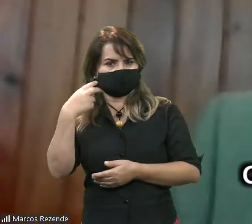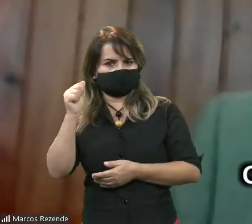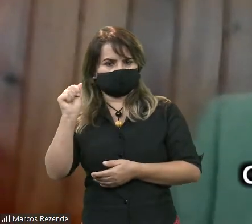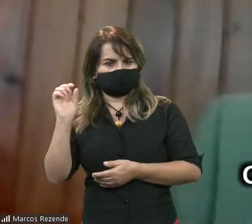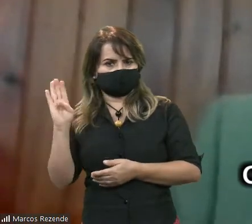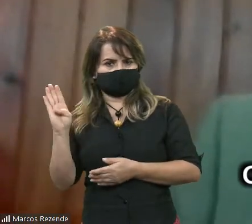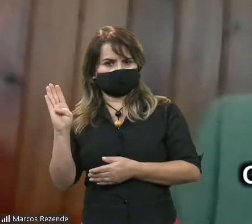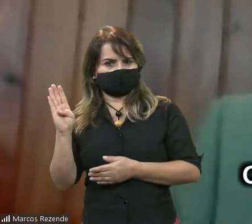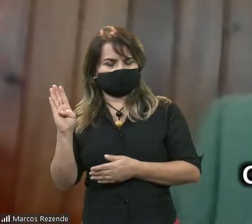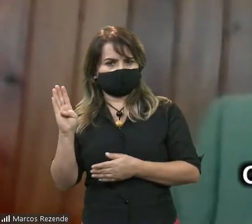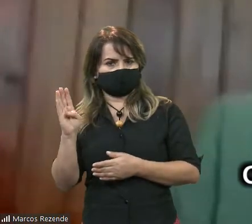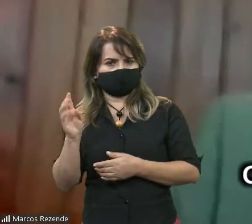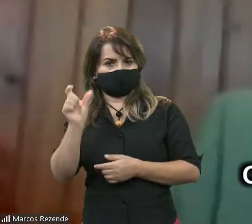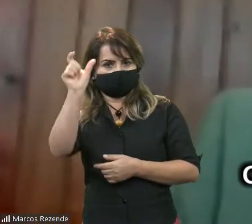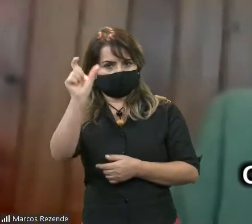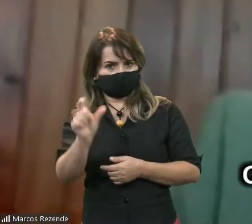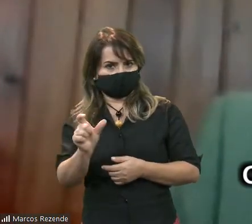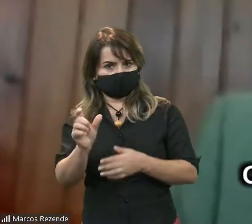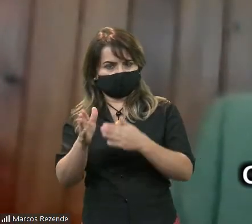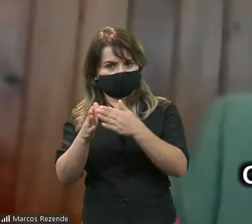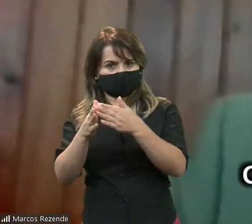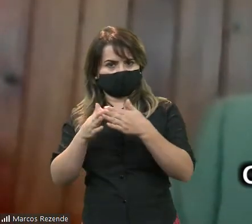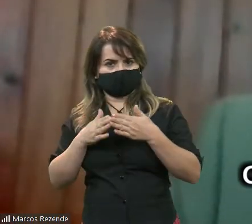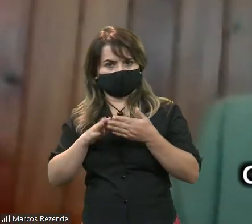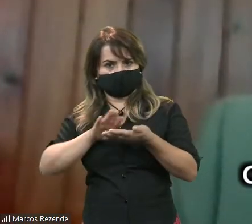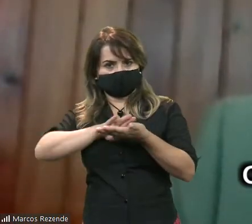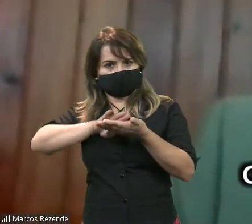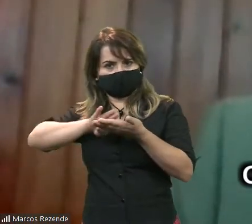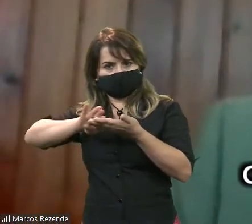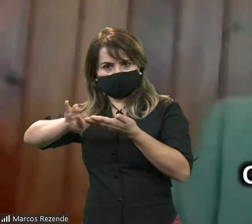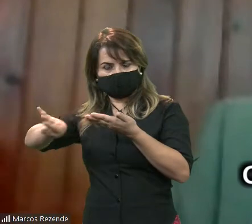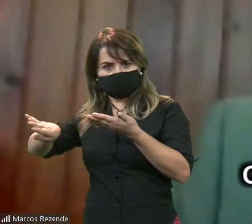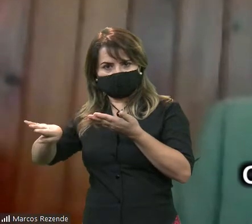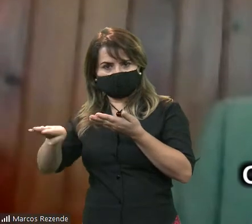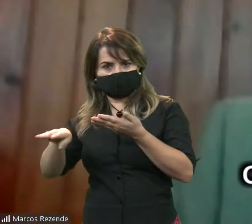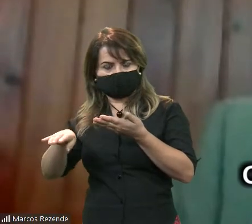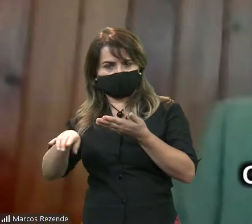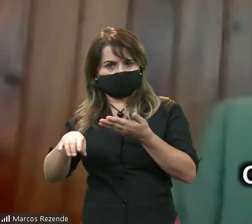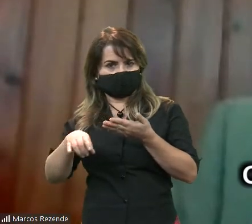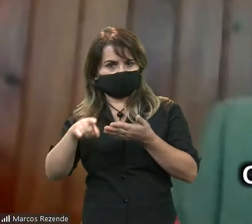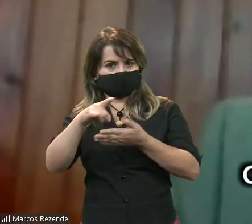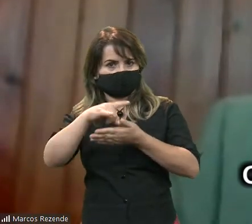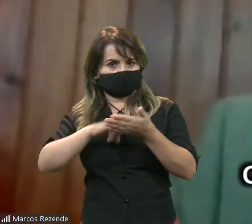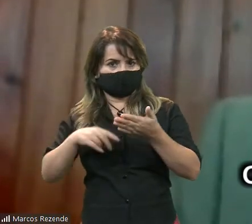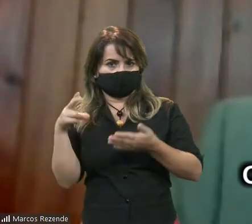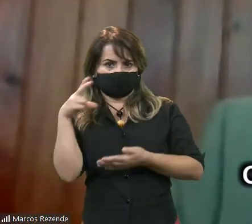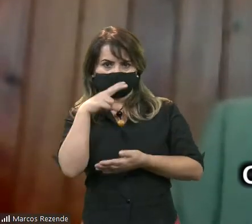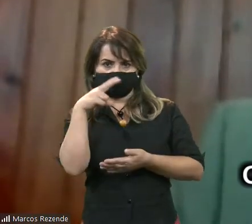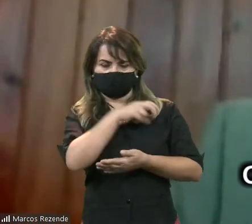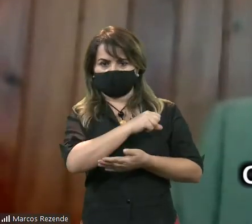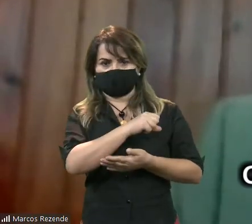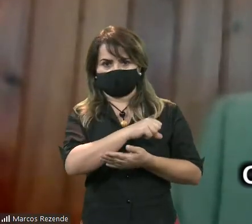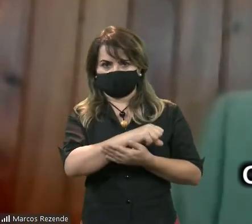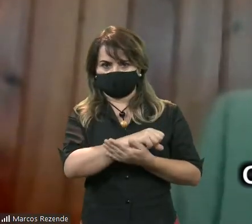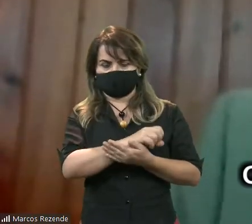que solicita a retirada do regime de urgência. Os vereadores que